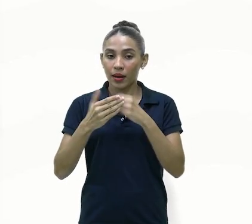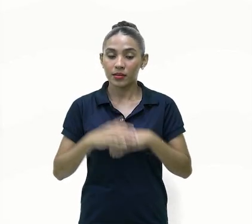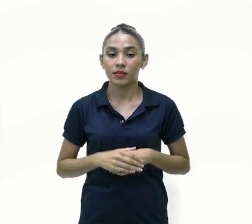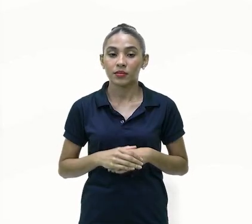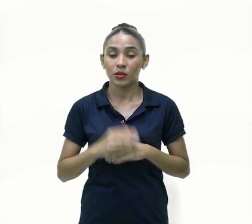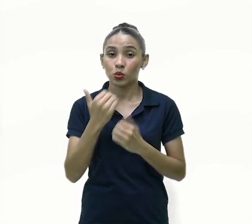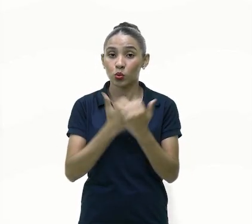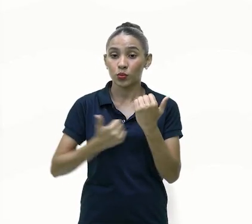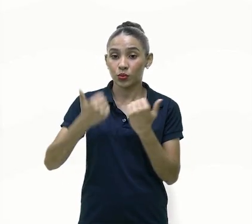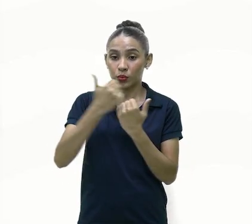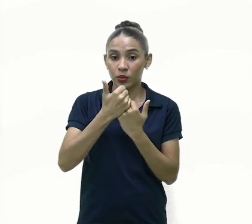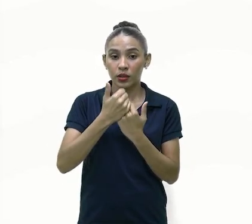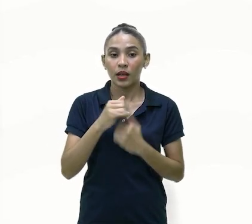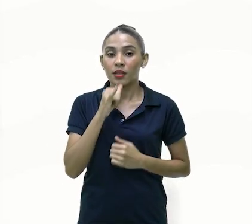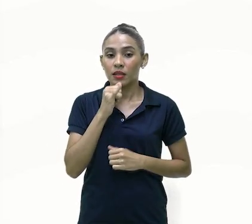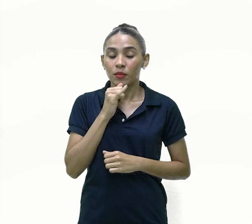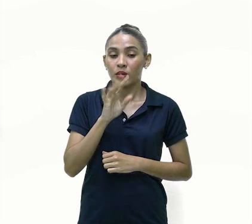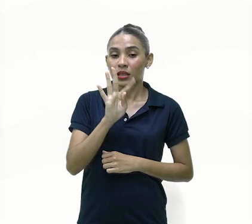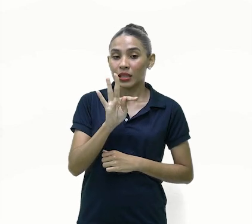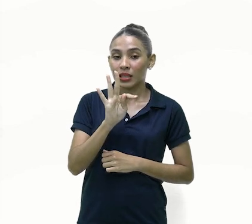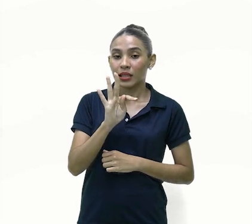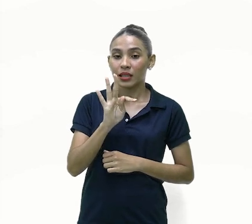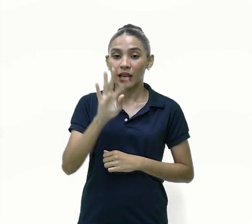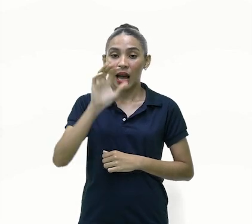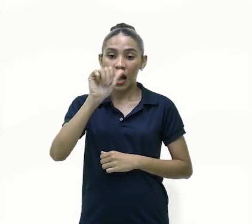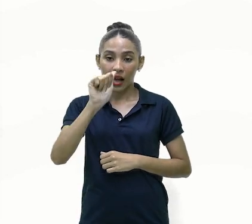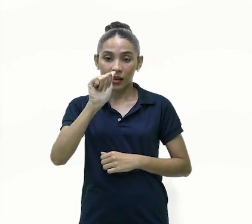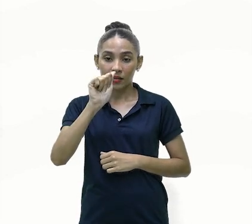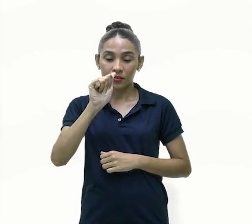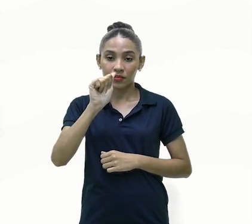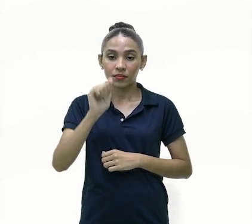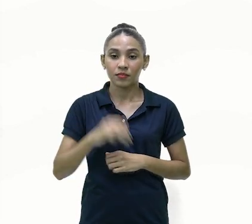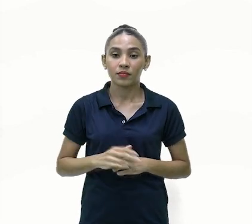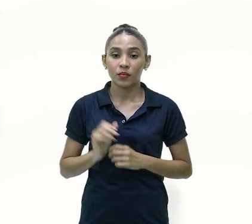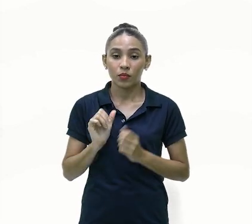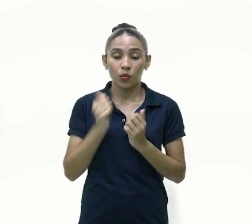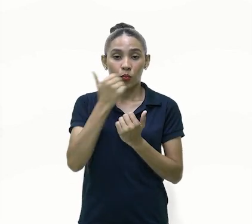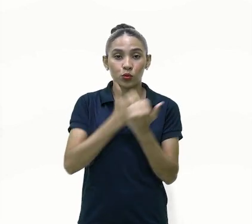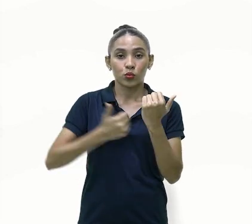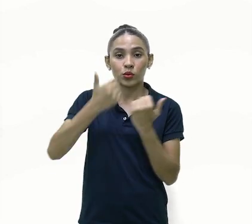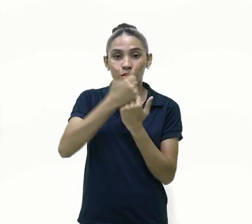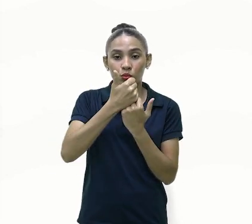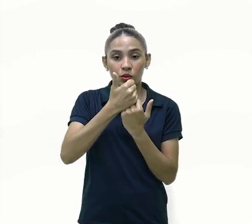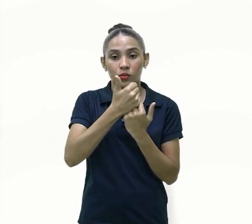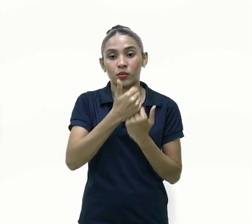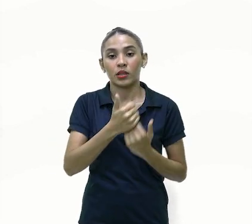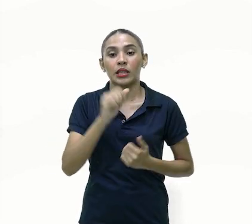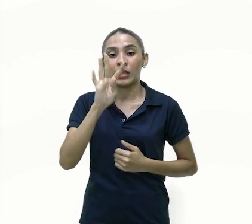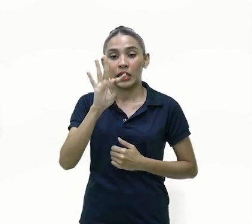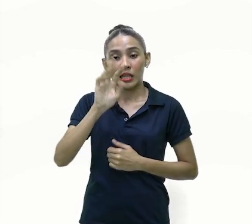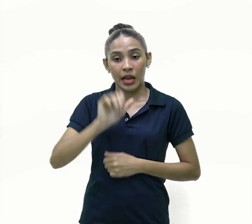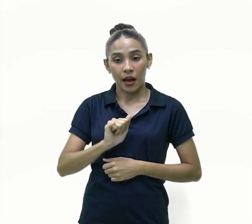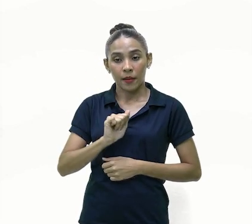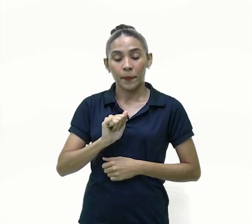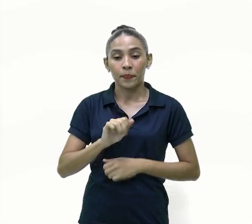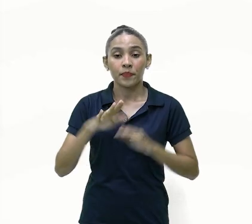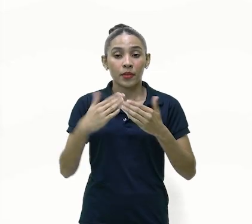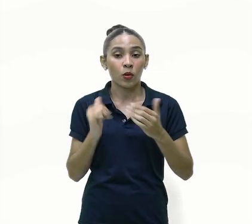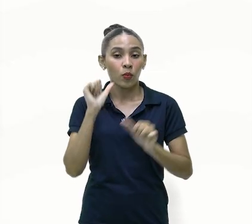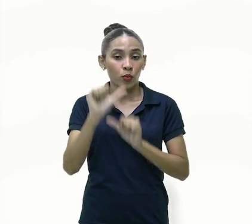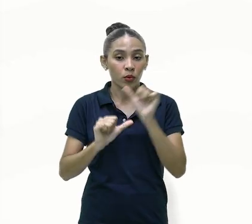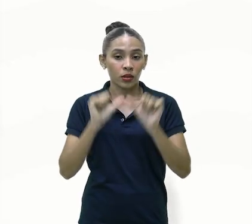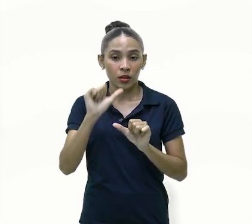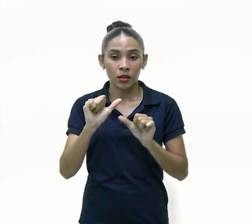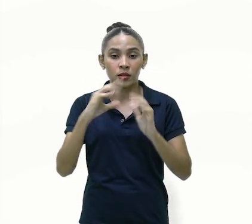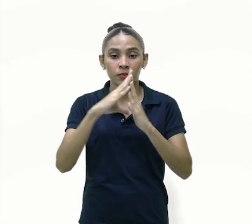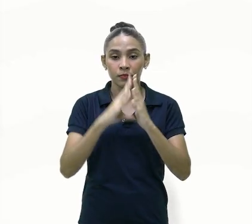foi substituída de T para A, olha, substituída uma por outra aqui. Essa alteração, né, que ocorreu,